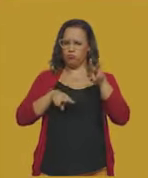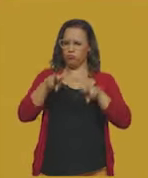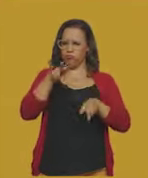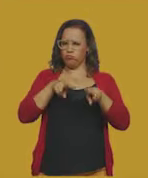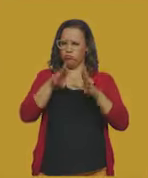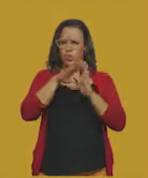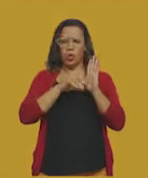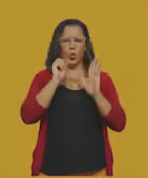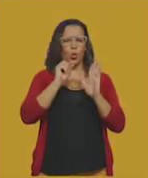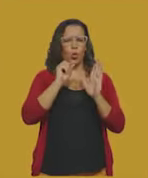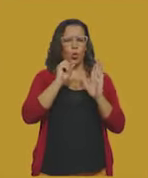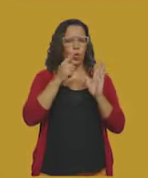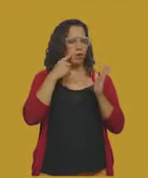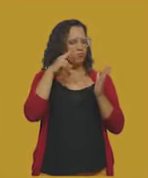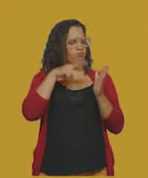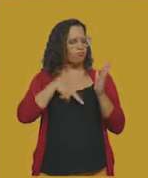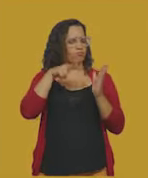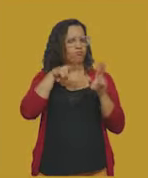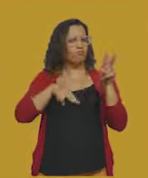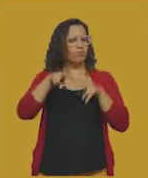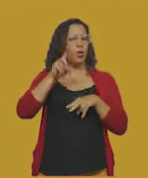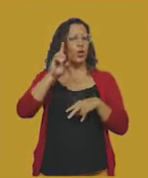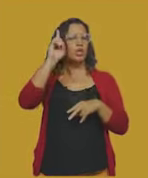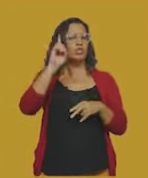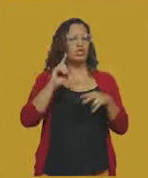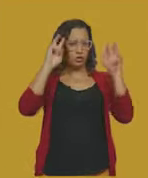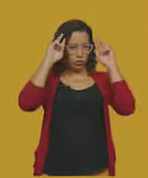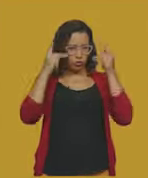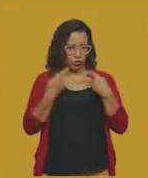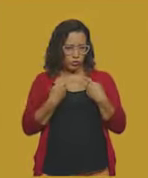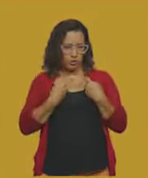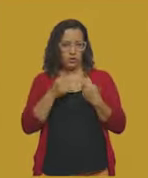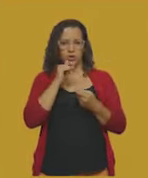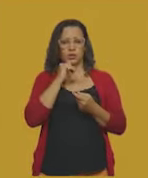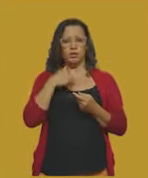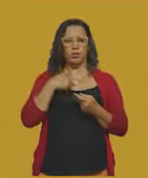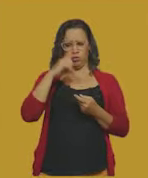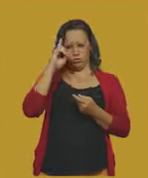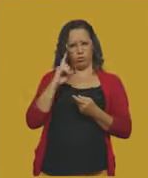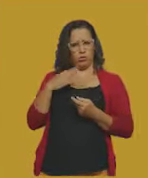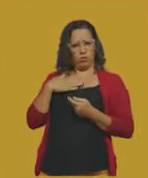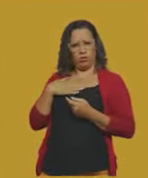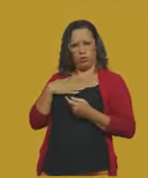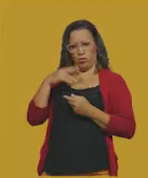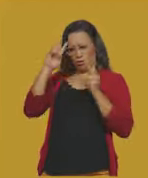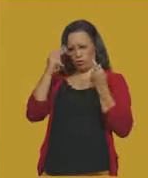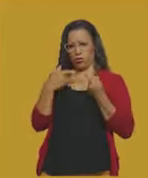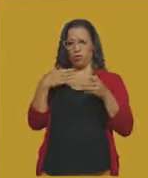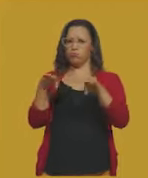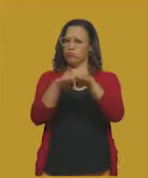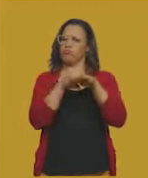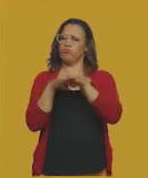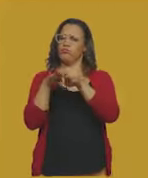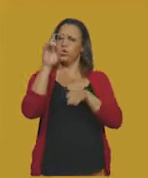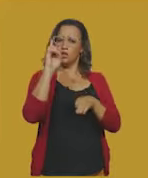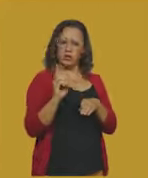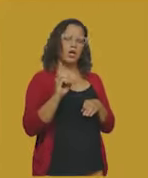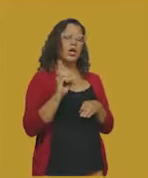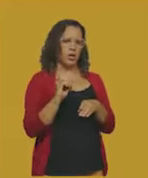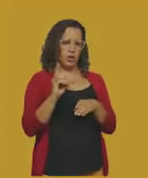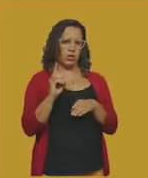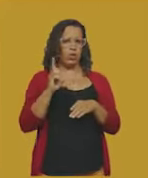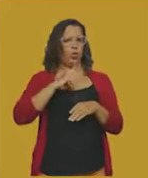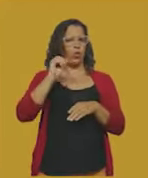seguintes princípios norteadores dos direitos humanos: dignidade humana, igualdade de direitos,